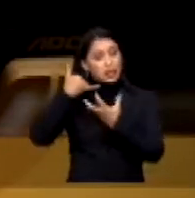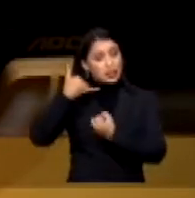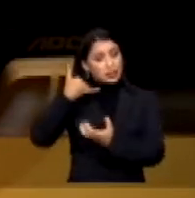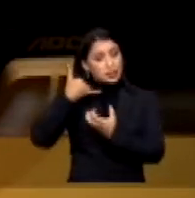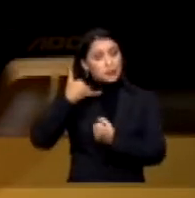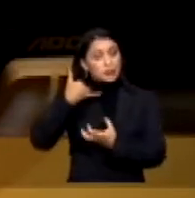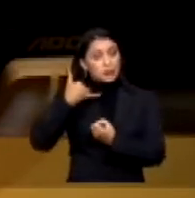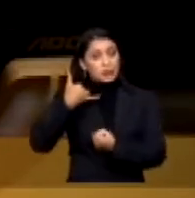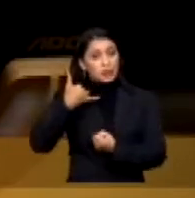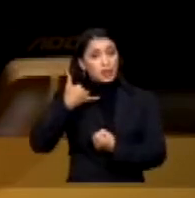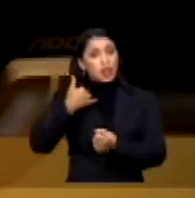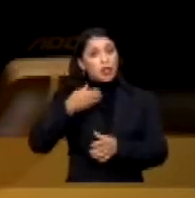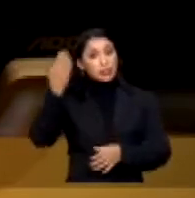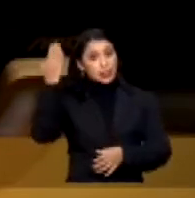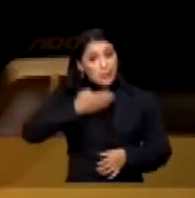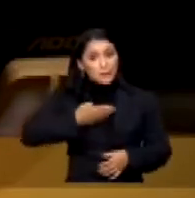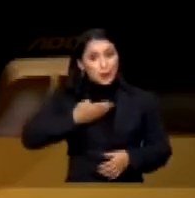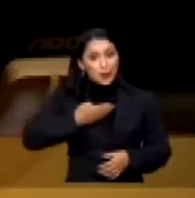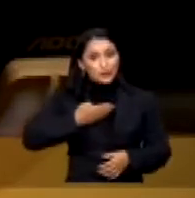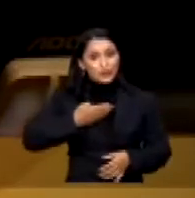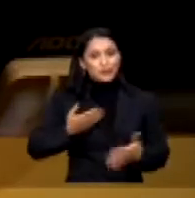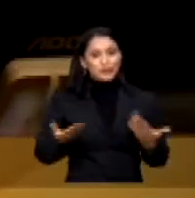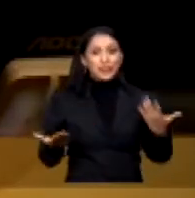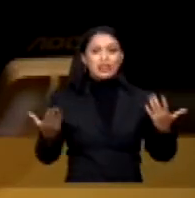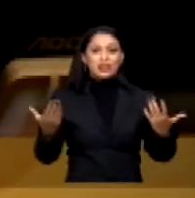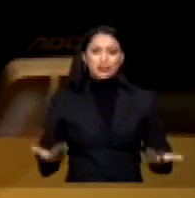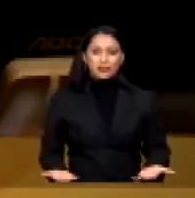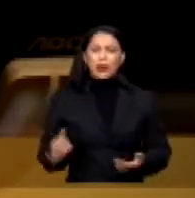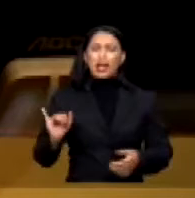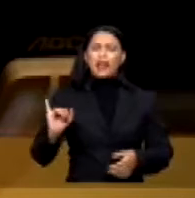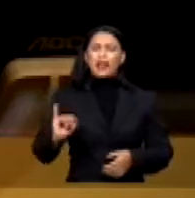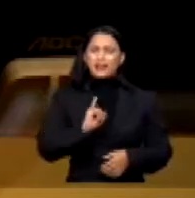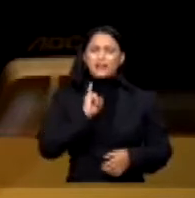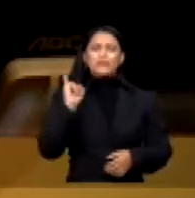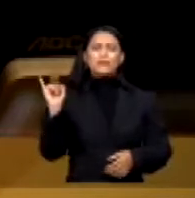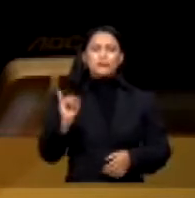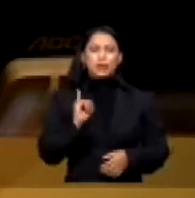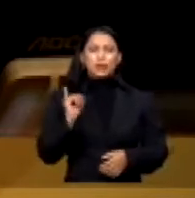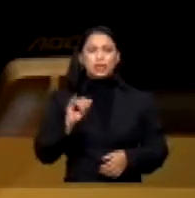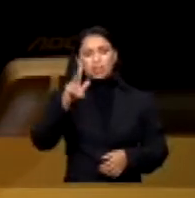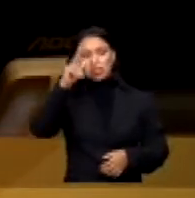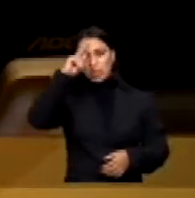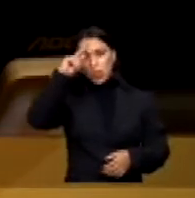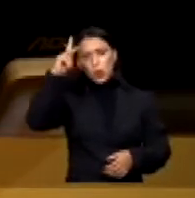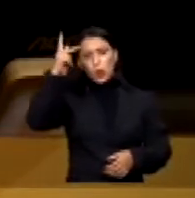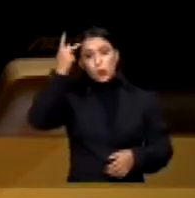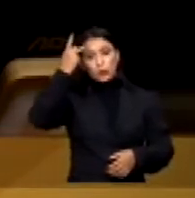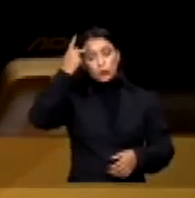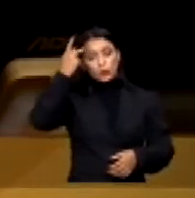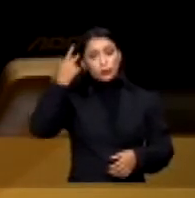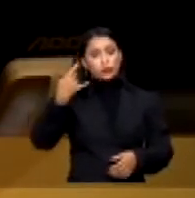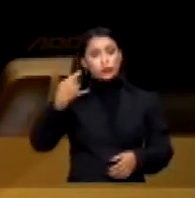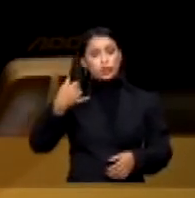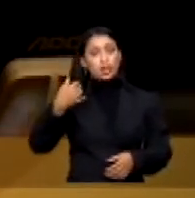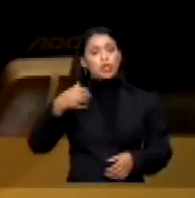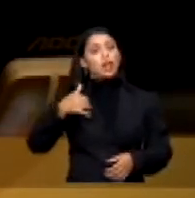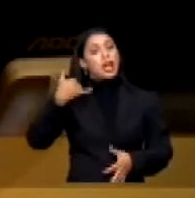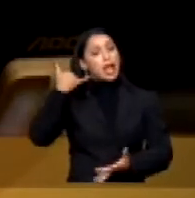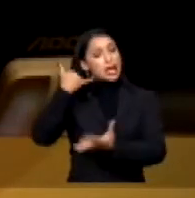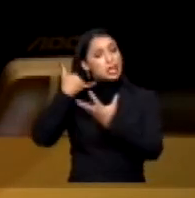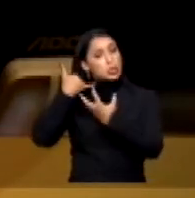escutas telefônicas. Dito isso, é muito importante que não confundamos a escuta